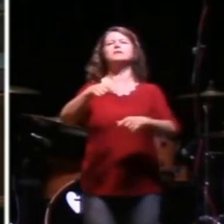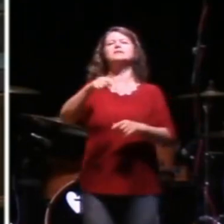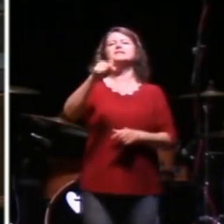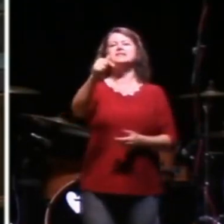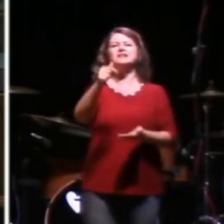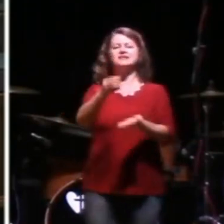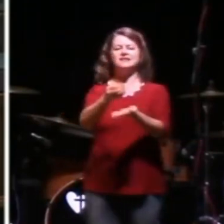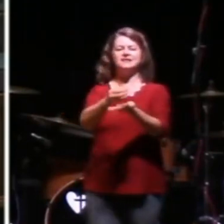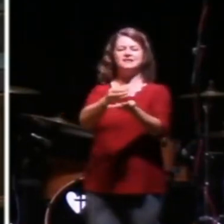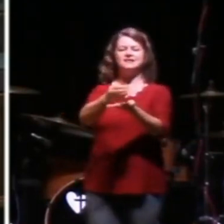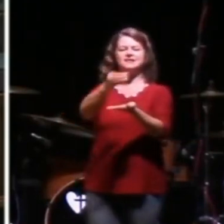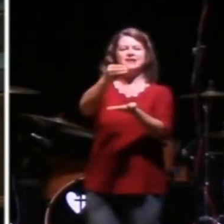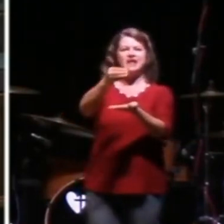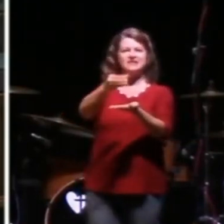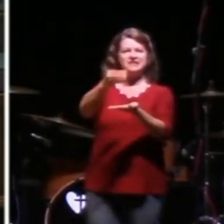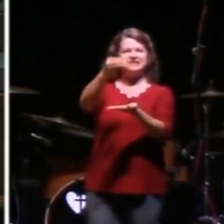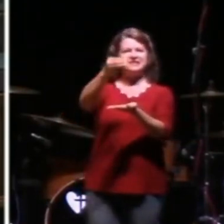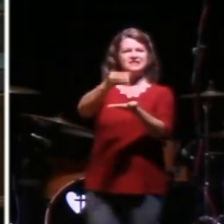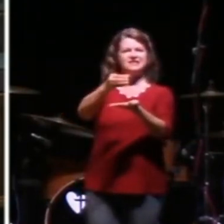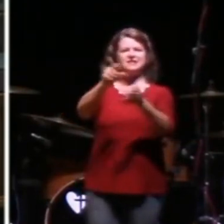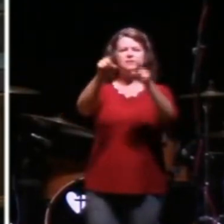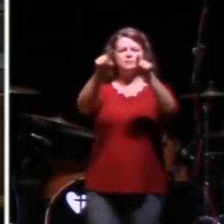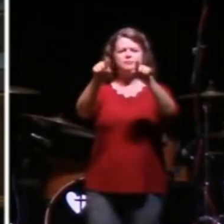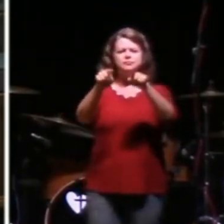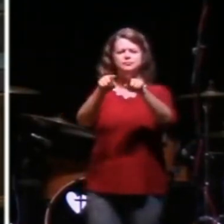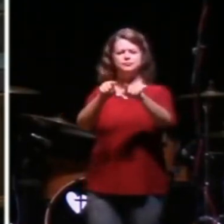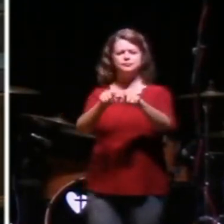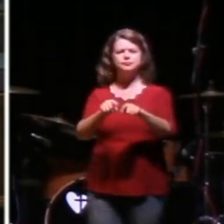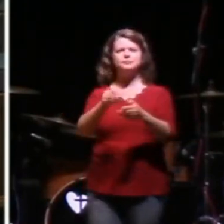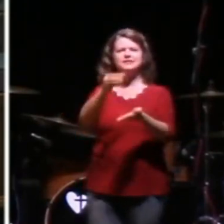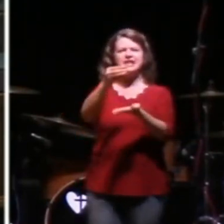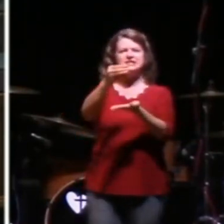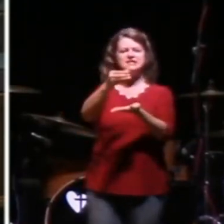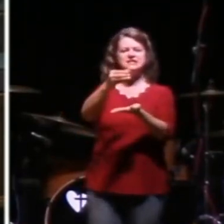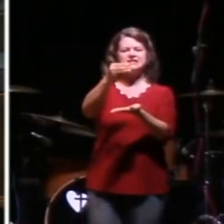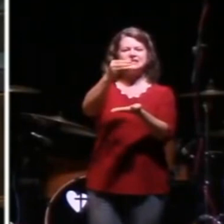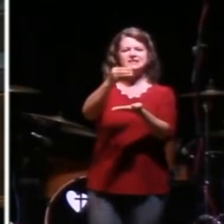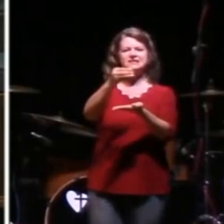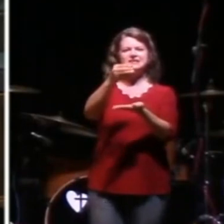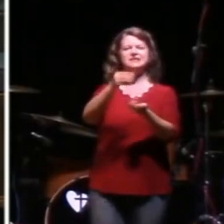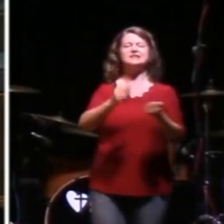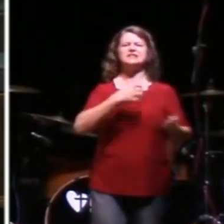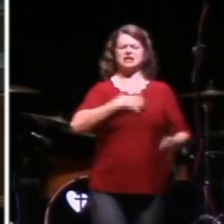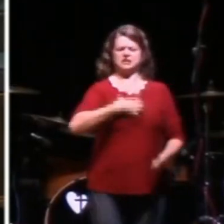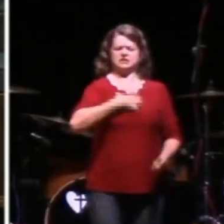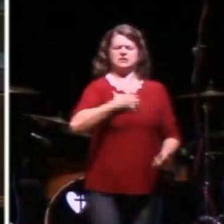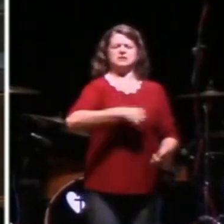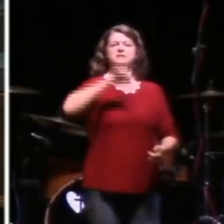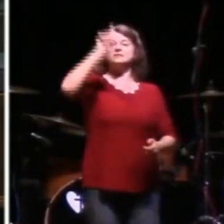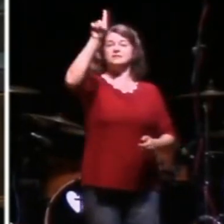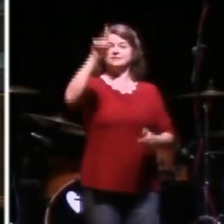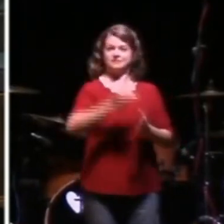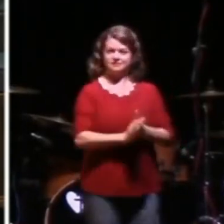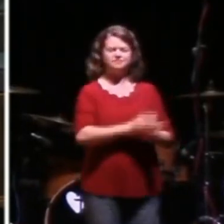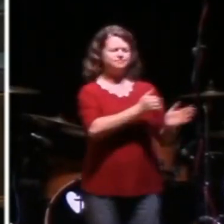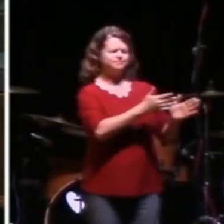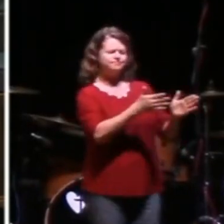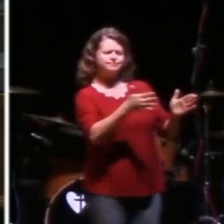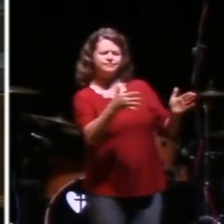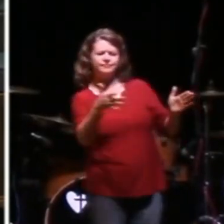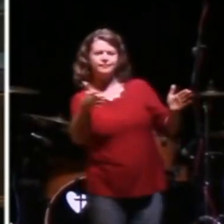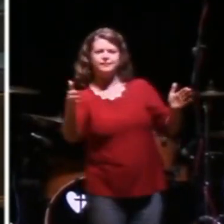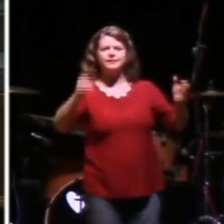então é assim que o livro do apocalipse apresenta e a partir daí que a gente vai falar sobre as pragas do livro do